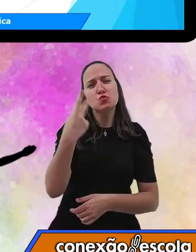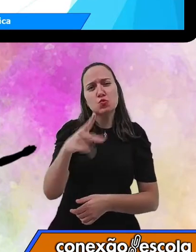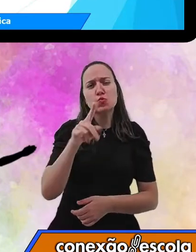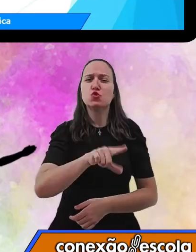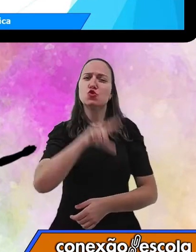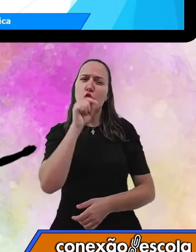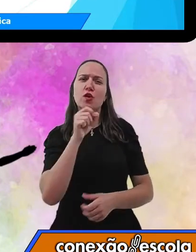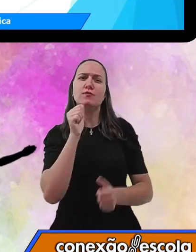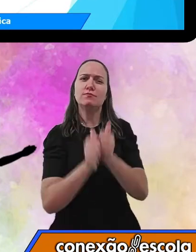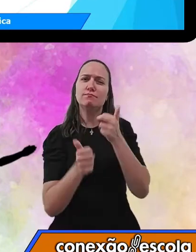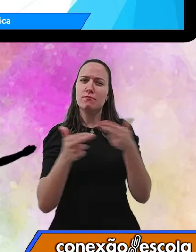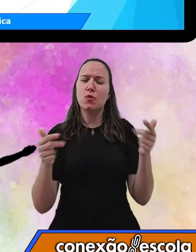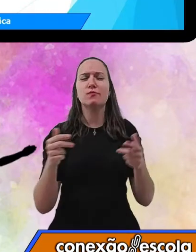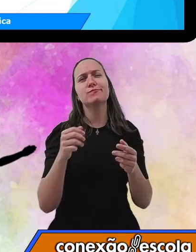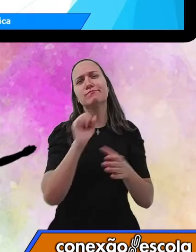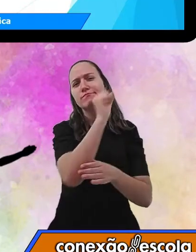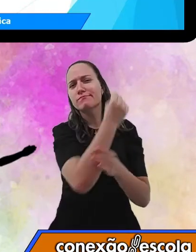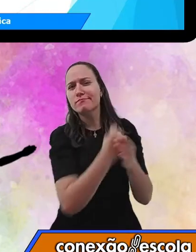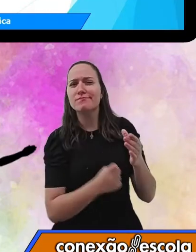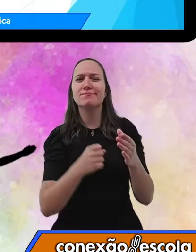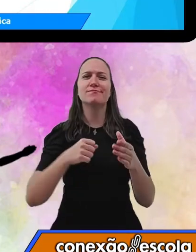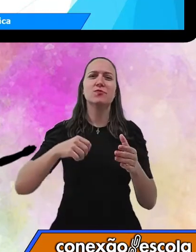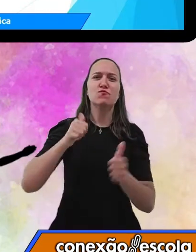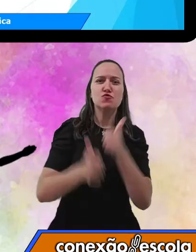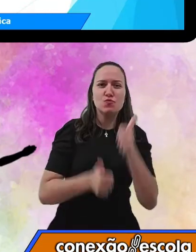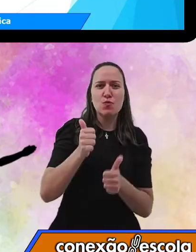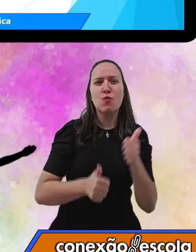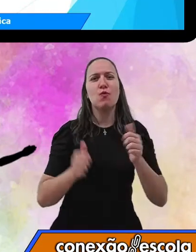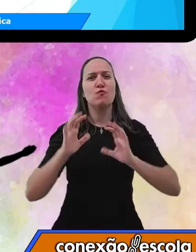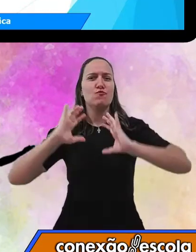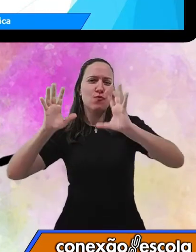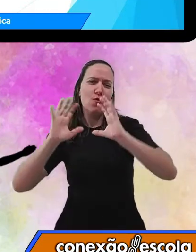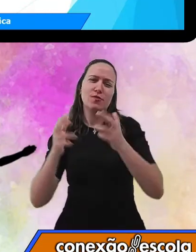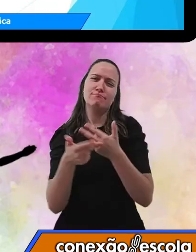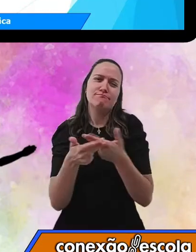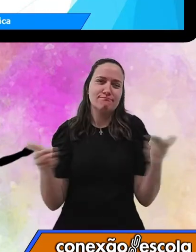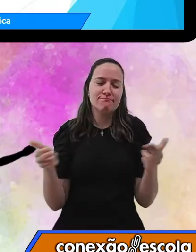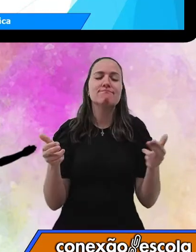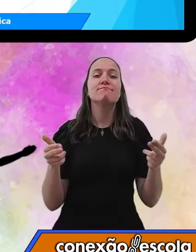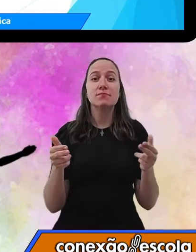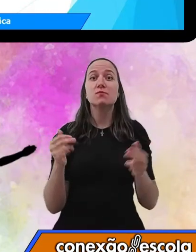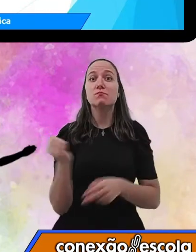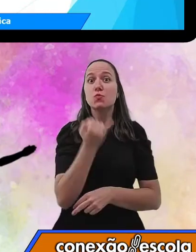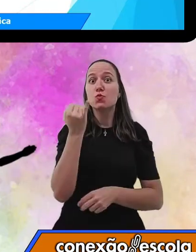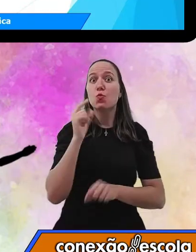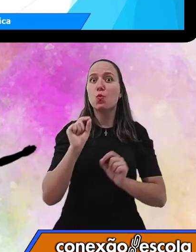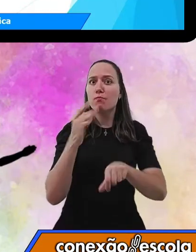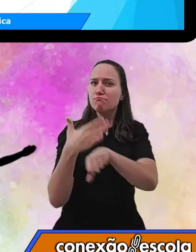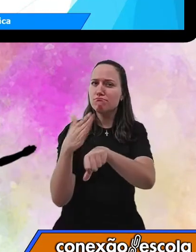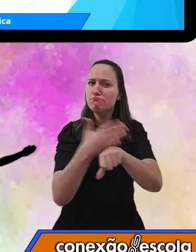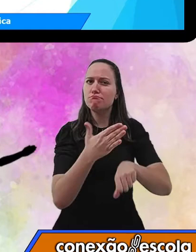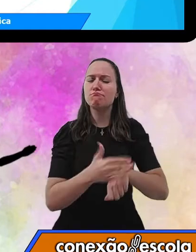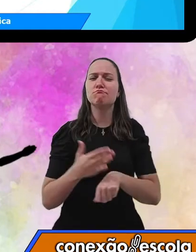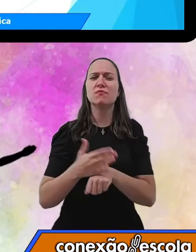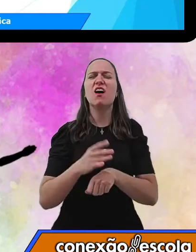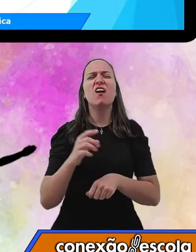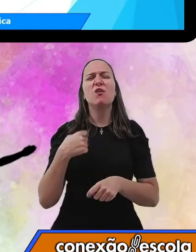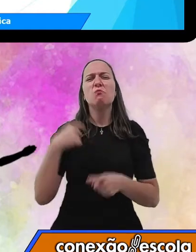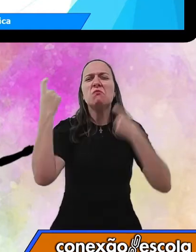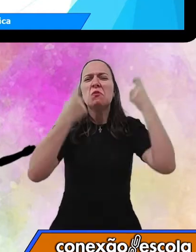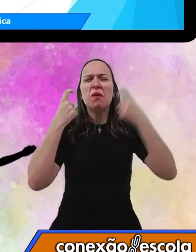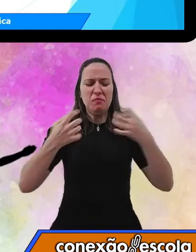o futebol, o vôlei e tantos outros. O importante é praticar o esporte sem se preocupar com a